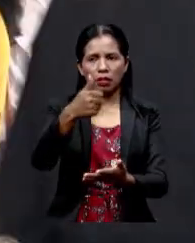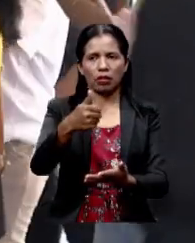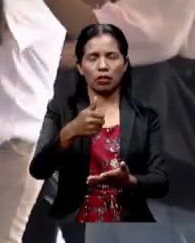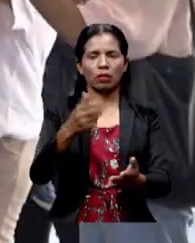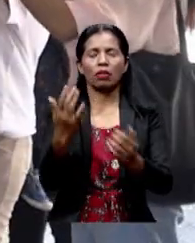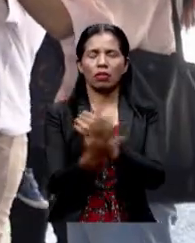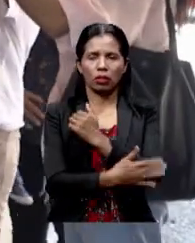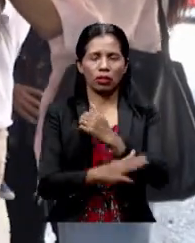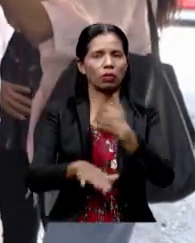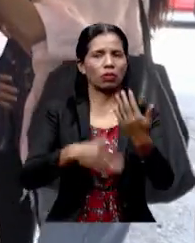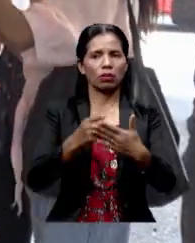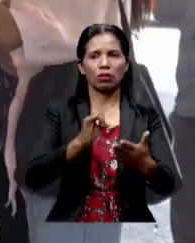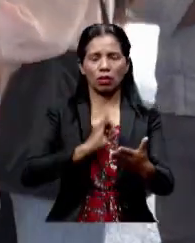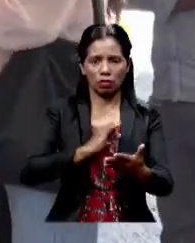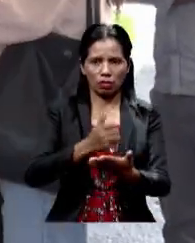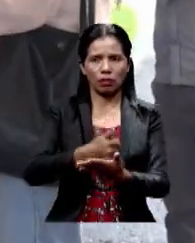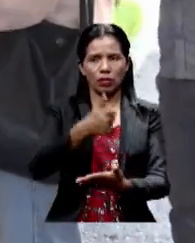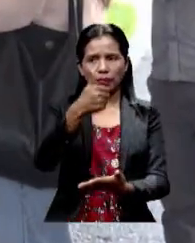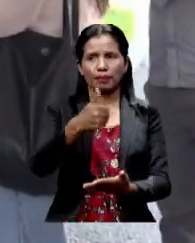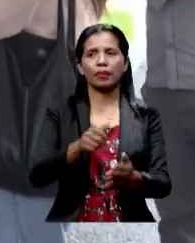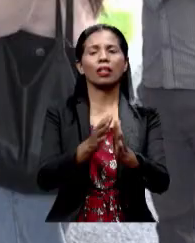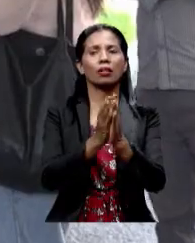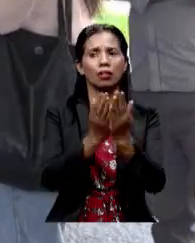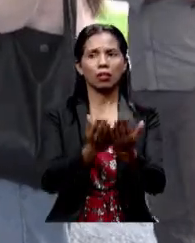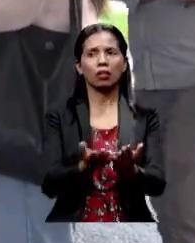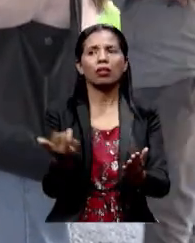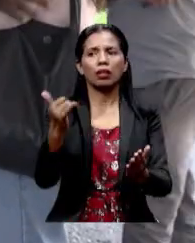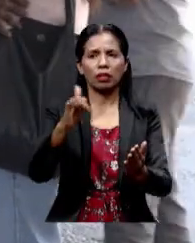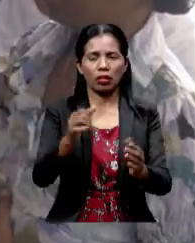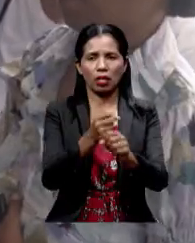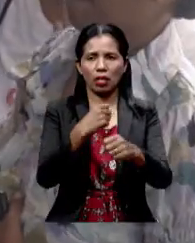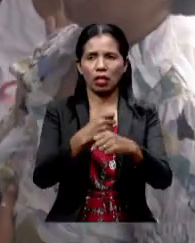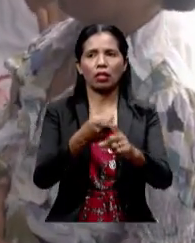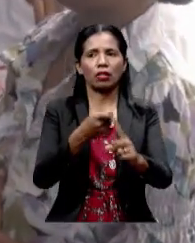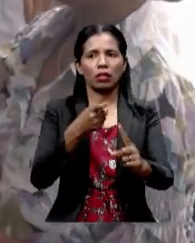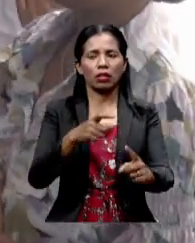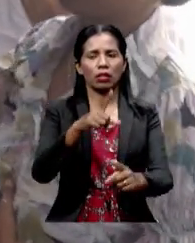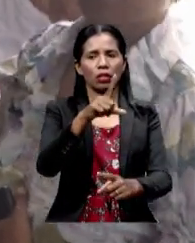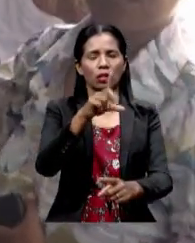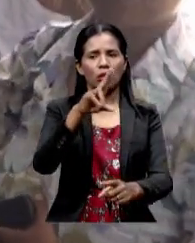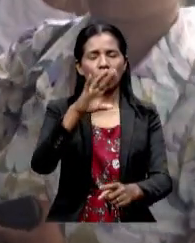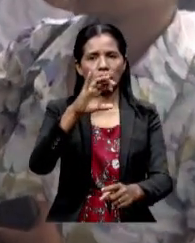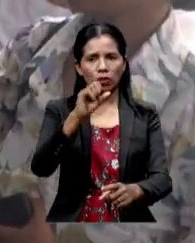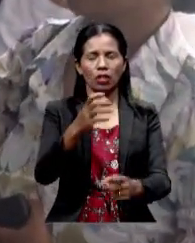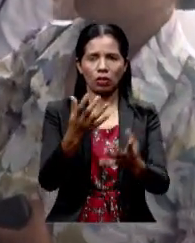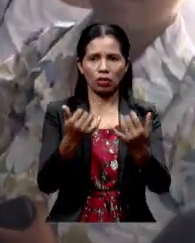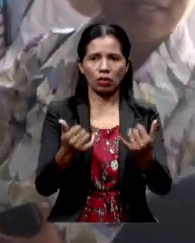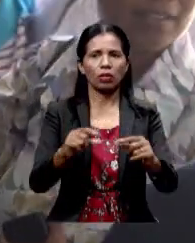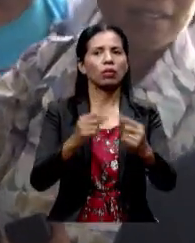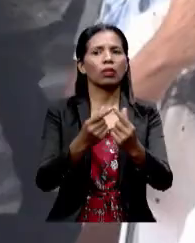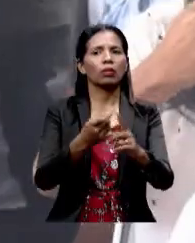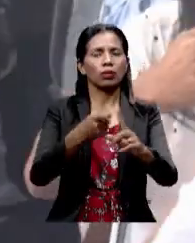tot ha magmanan. Livro hirak nebe durante ne produsus escritor Luiz Cardoso daudau ne equipa